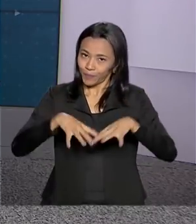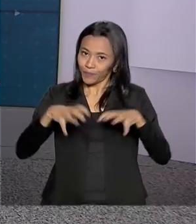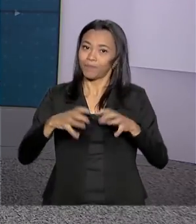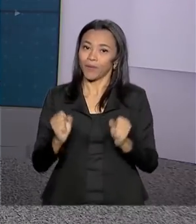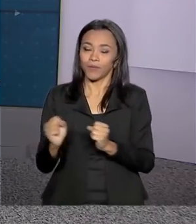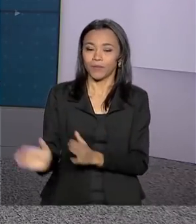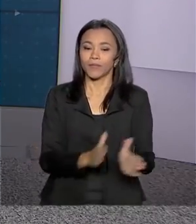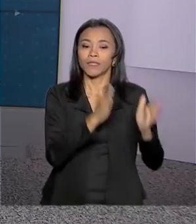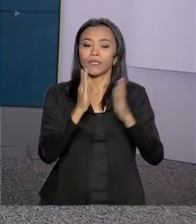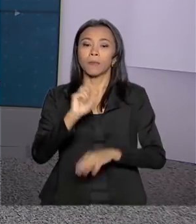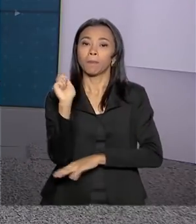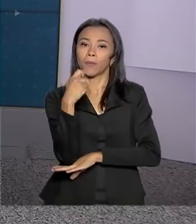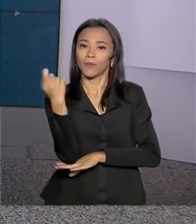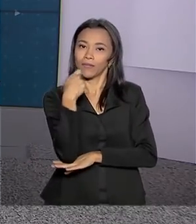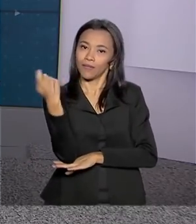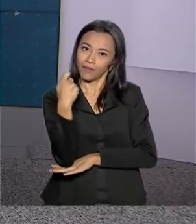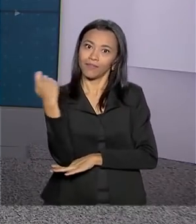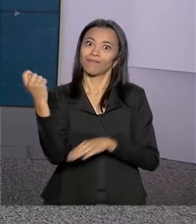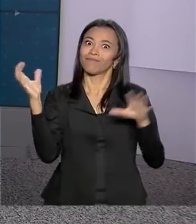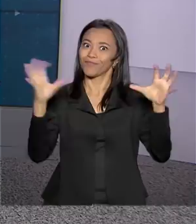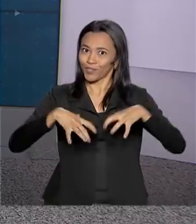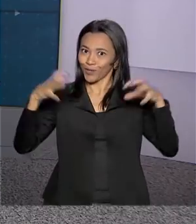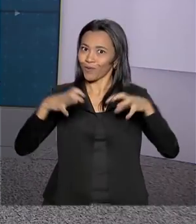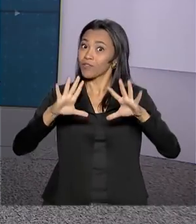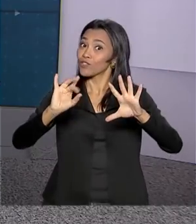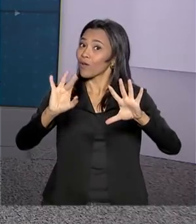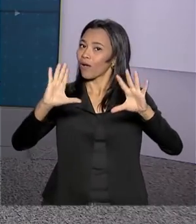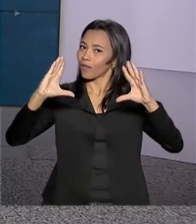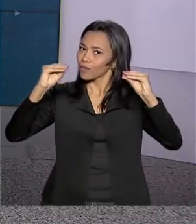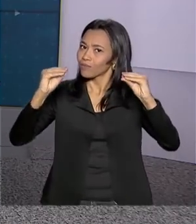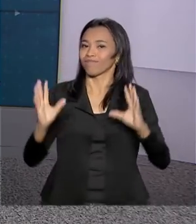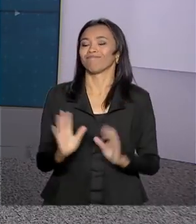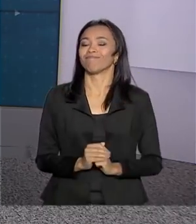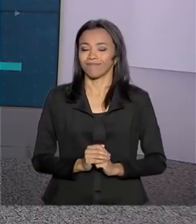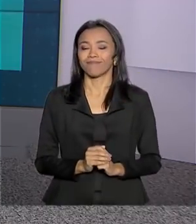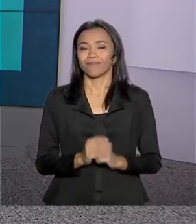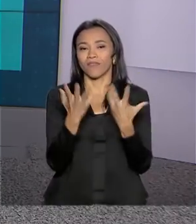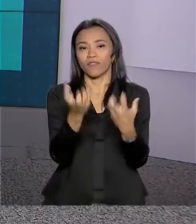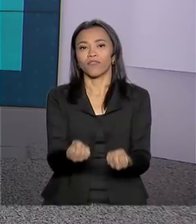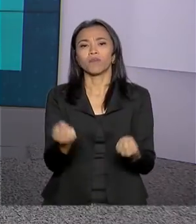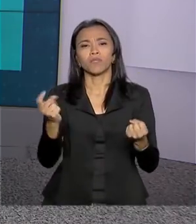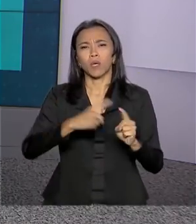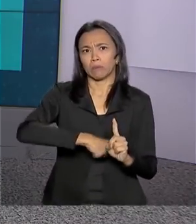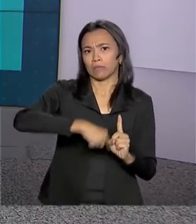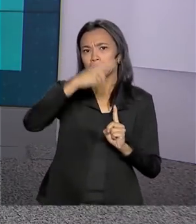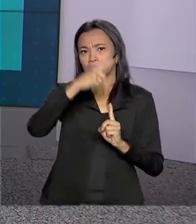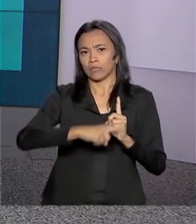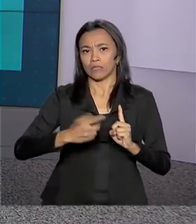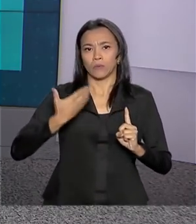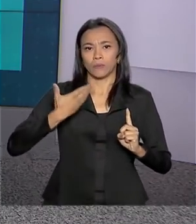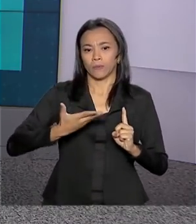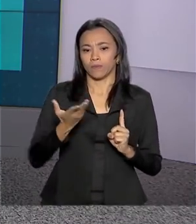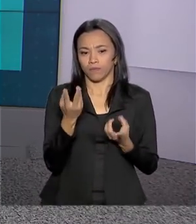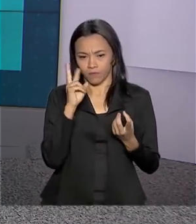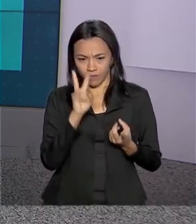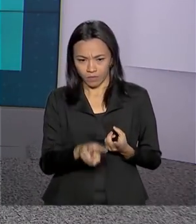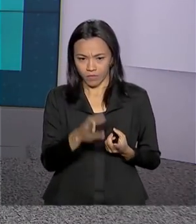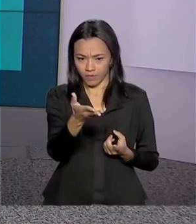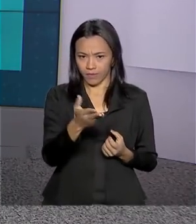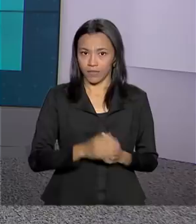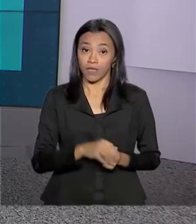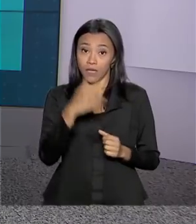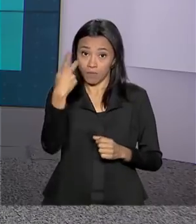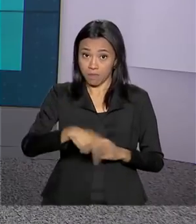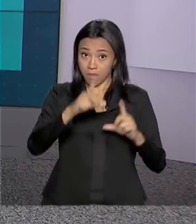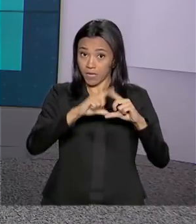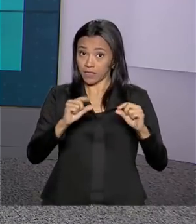e em porto alegre chove também só que a noite e agora vamos às mínimas e máximas as temperaturas não vamos dar uma olhada aqui em